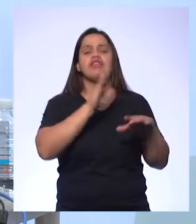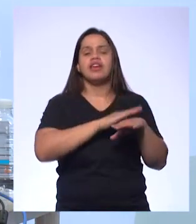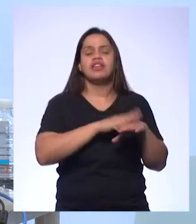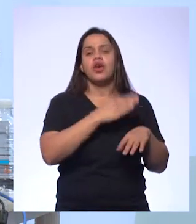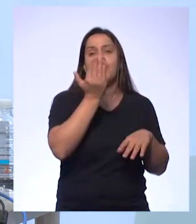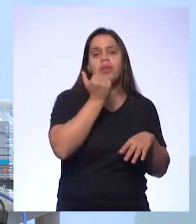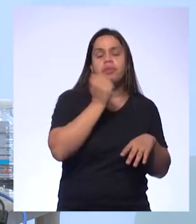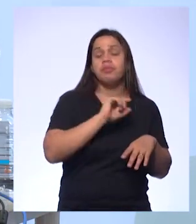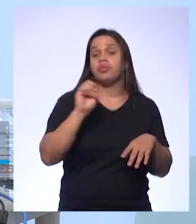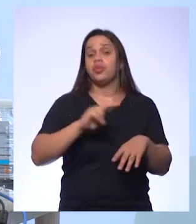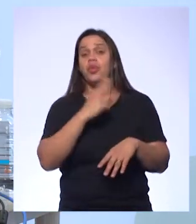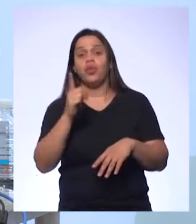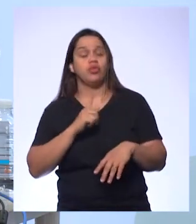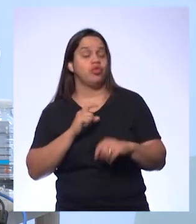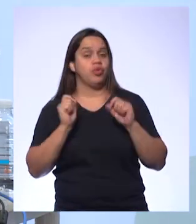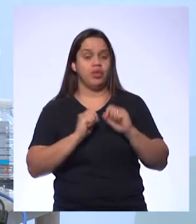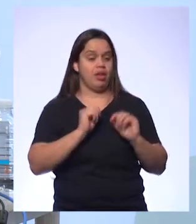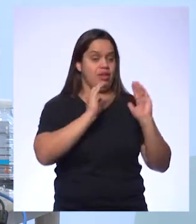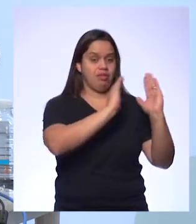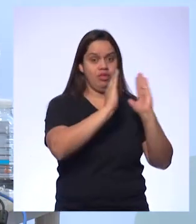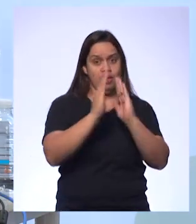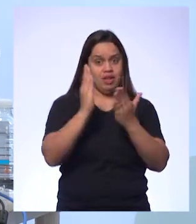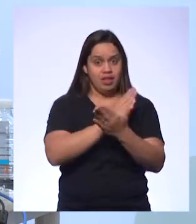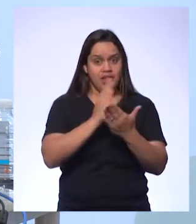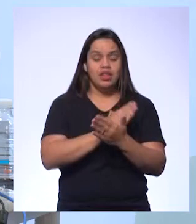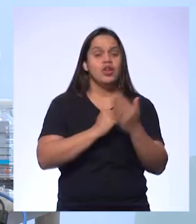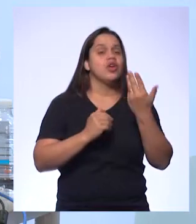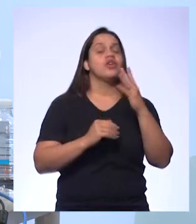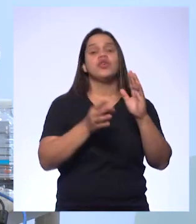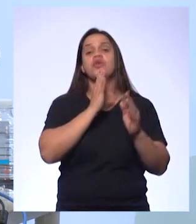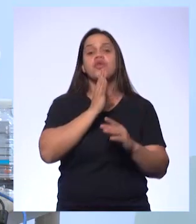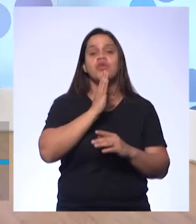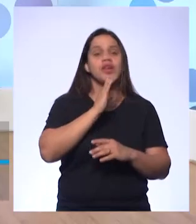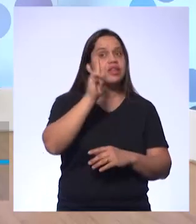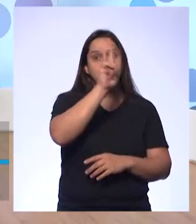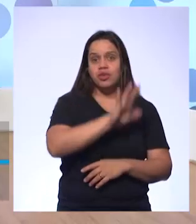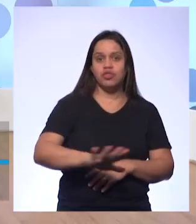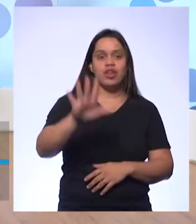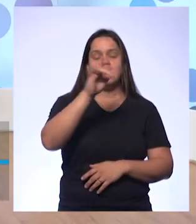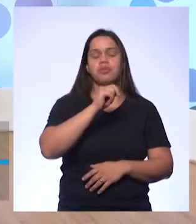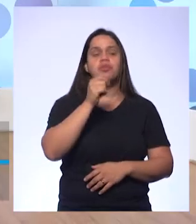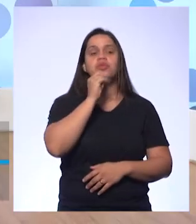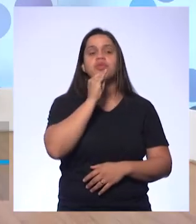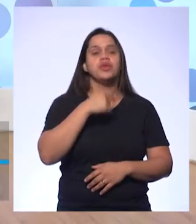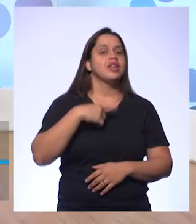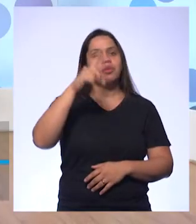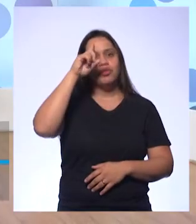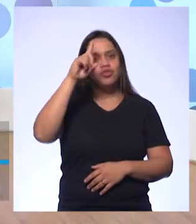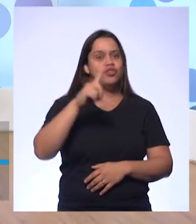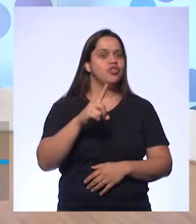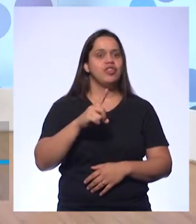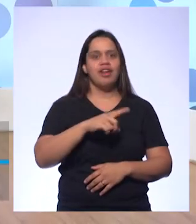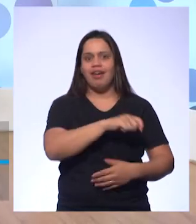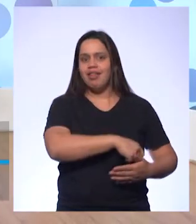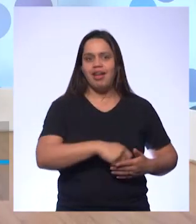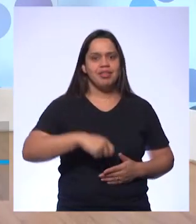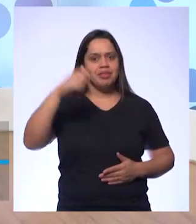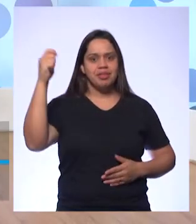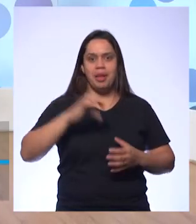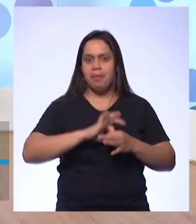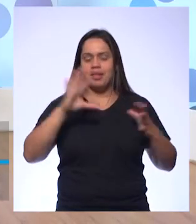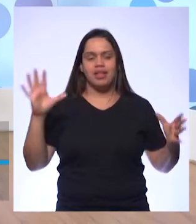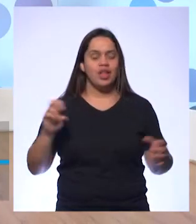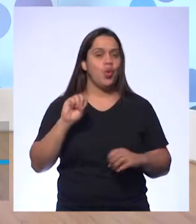exemplo, tinha enciclopédia de conhecimentos gerais, que aí você achava lá, Dia da Independência, Isso. Tiradentes. Quantos trabalhos do Tiradentes você teve que fazer? Eu